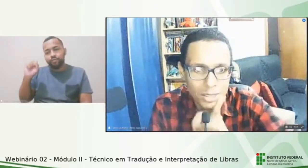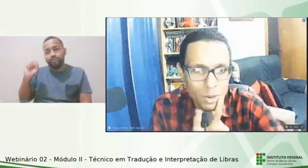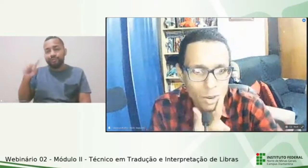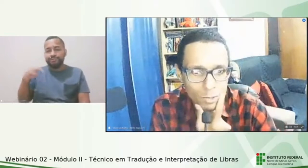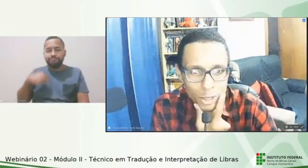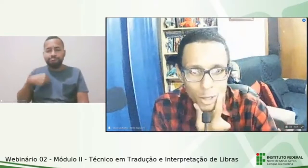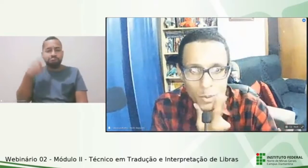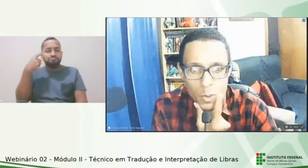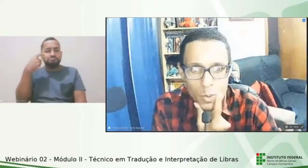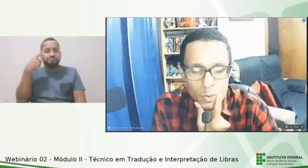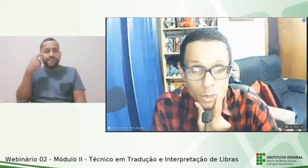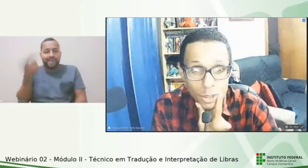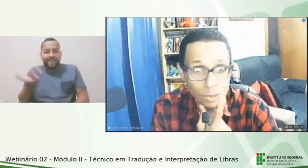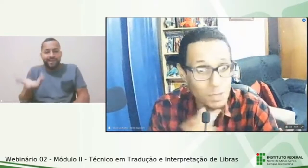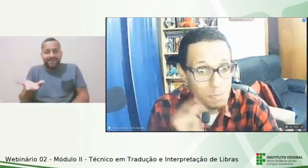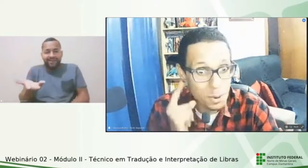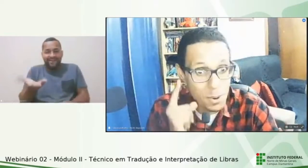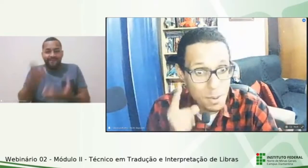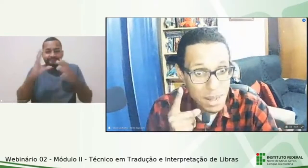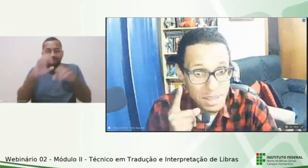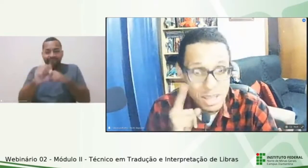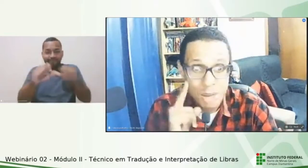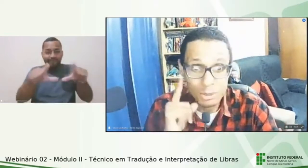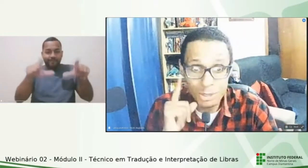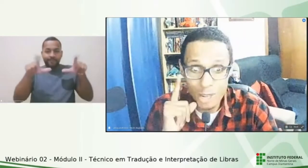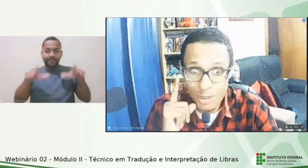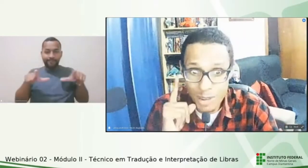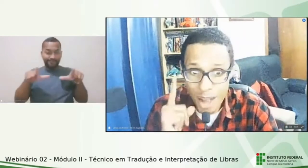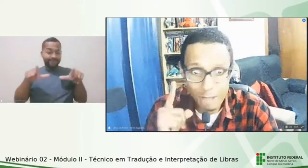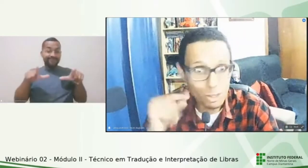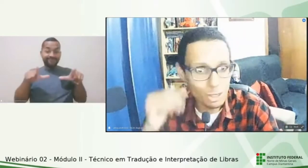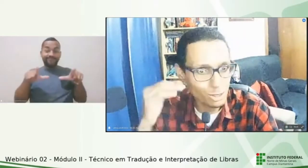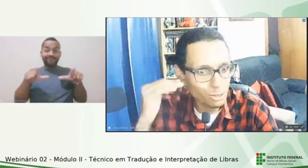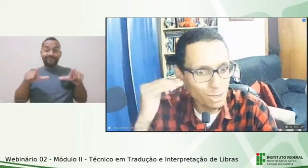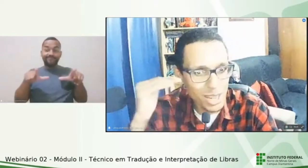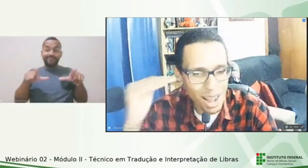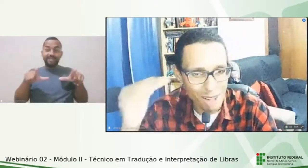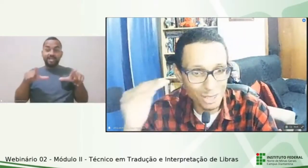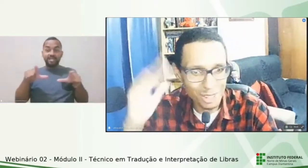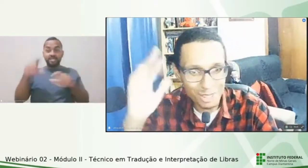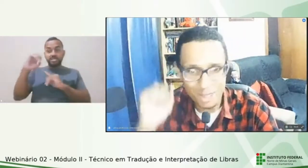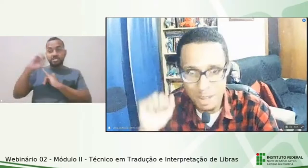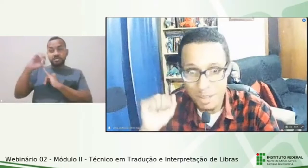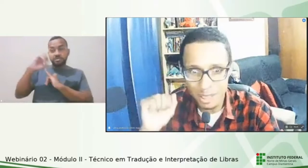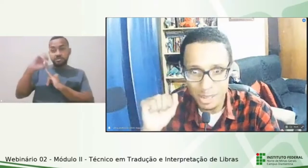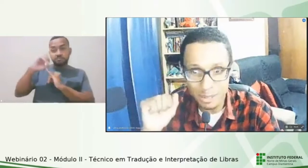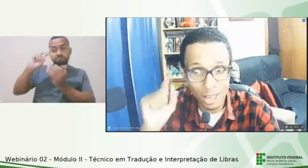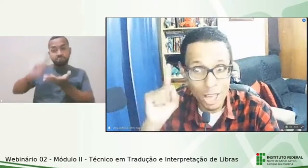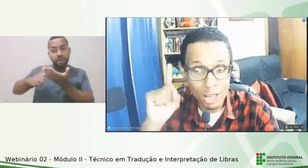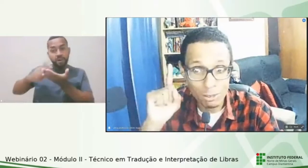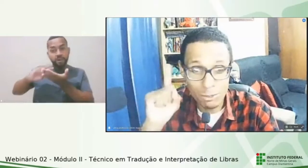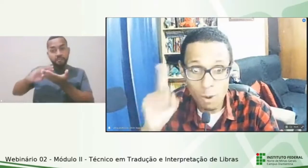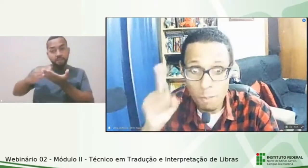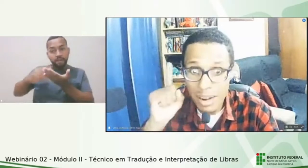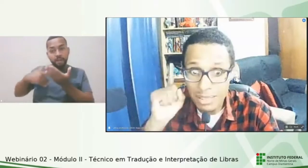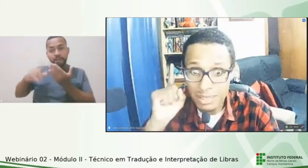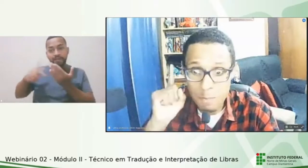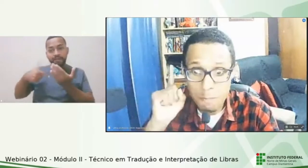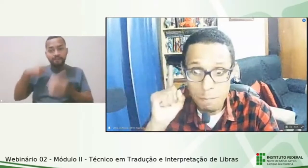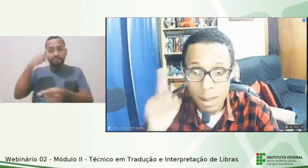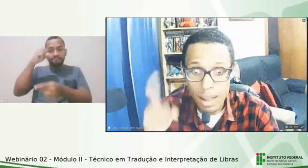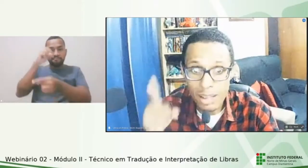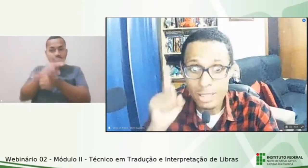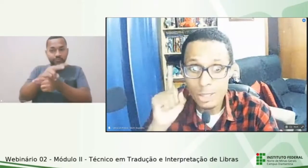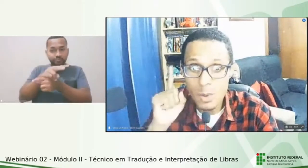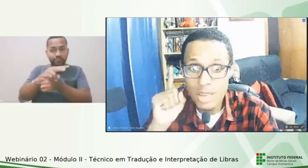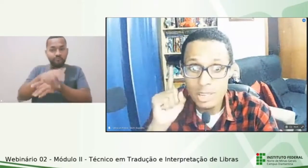beleza, agora eu vou ter um diploma, um certificado do Instituto Federal de Tradução e Interpretação. Vou